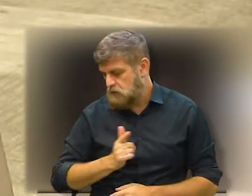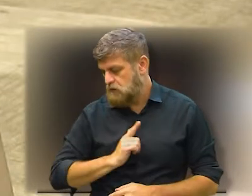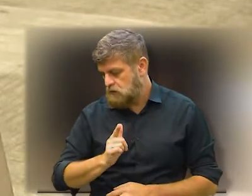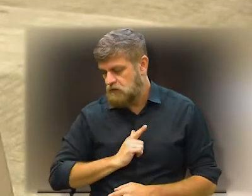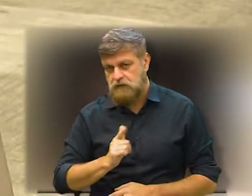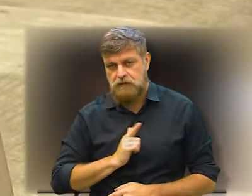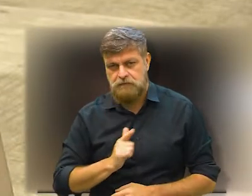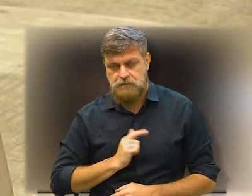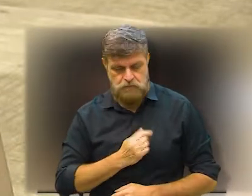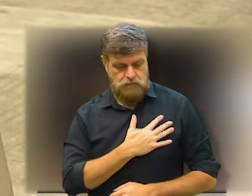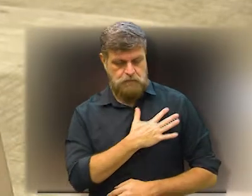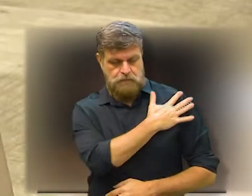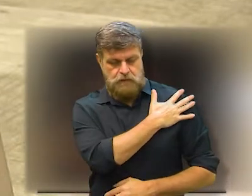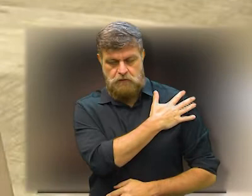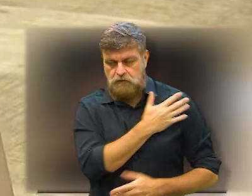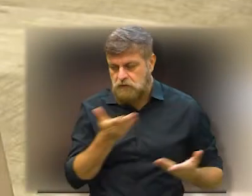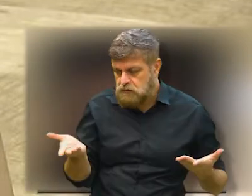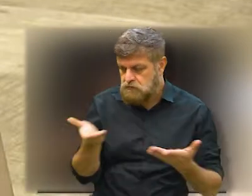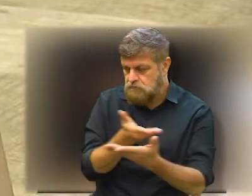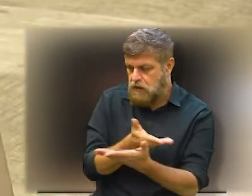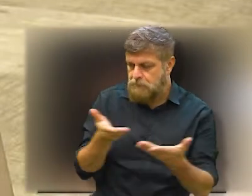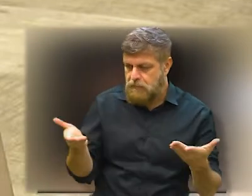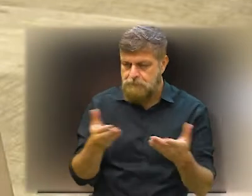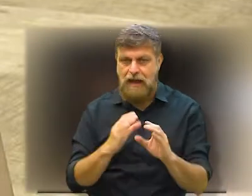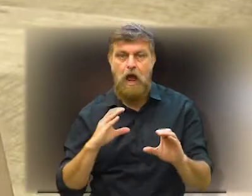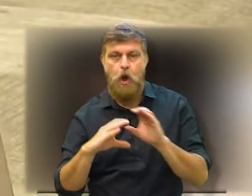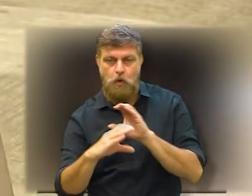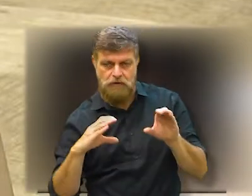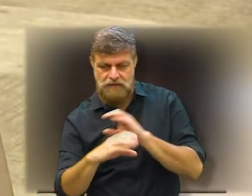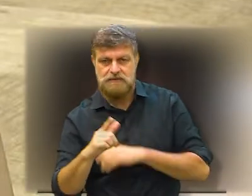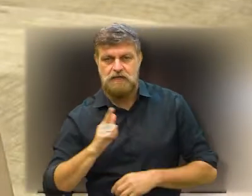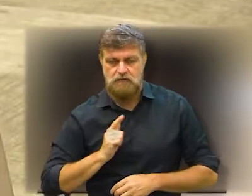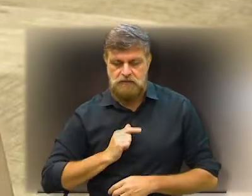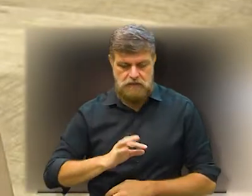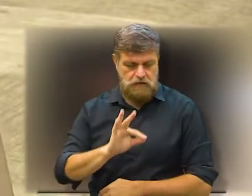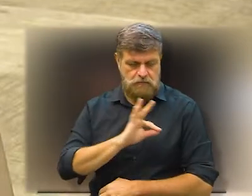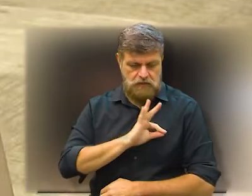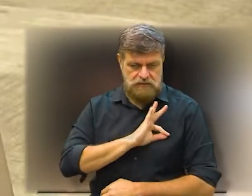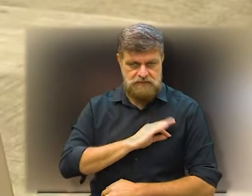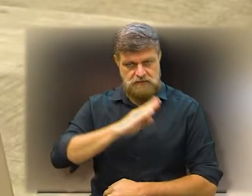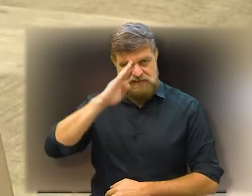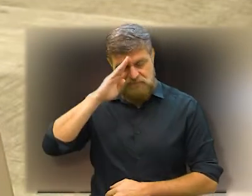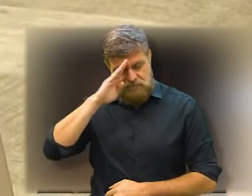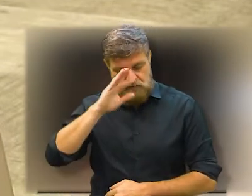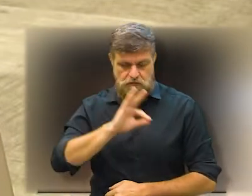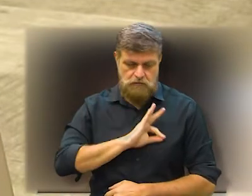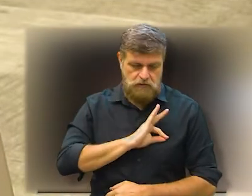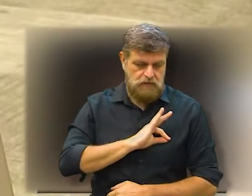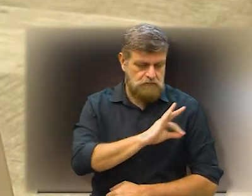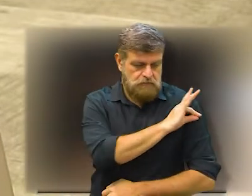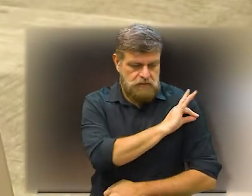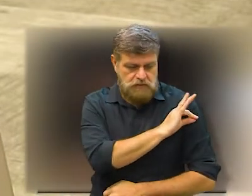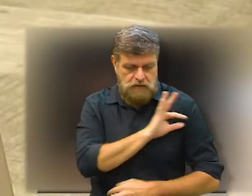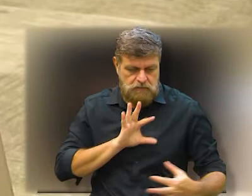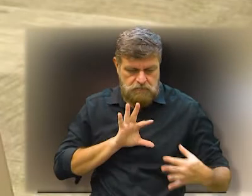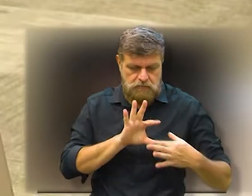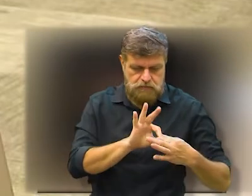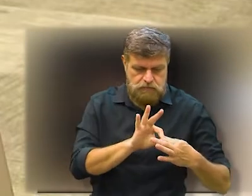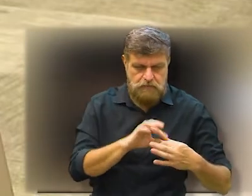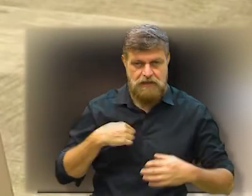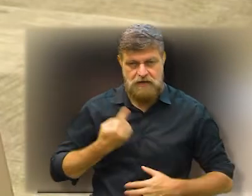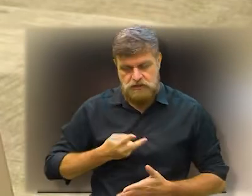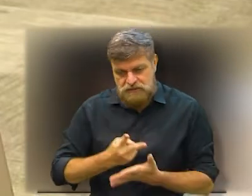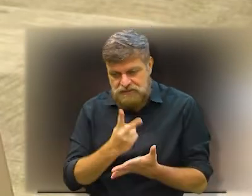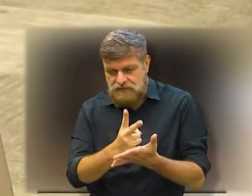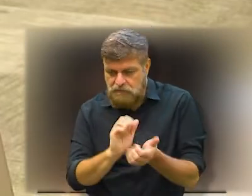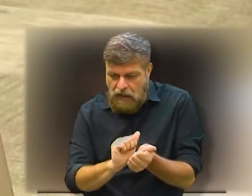Campinas. Graças a Deus, todos os comandantes se conversam, né? Os policiais conversam com os guardas, conversam com policiais civis, né? Obviamente que a gente está